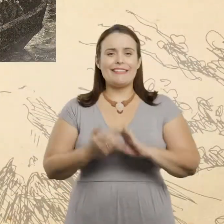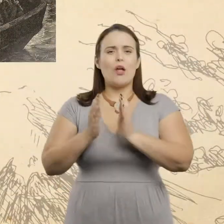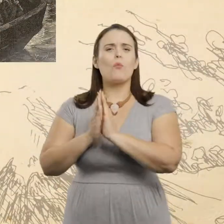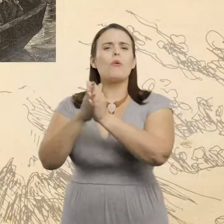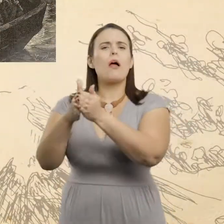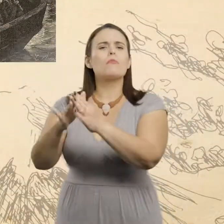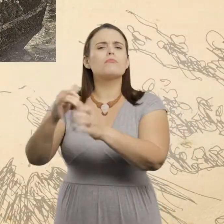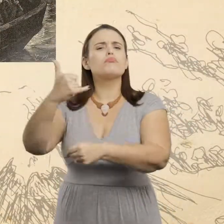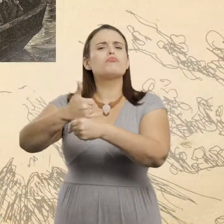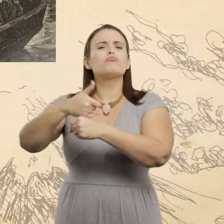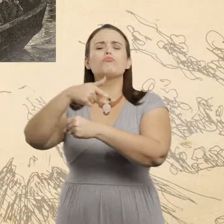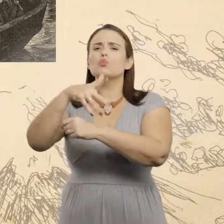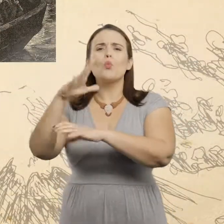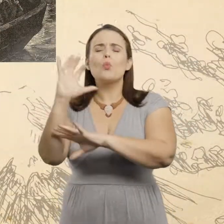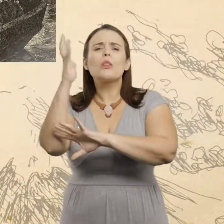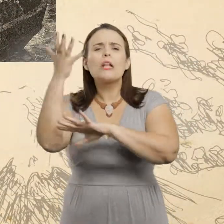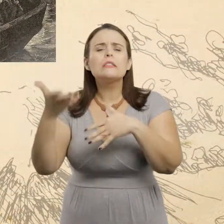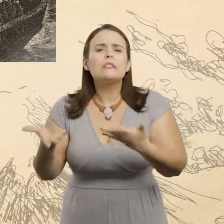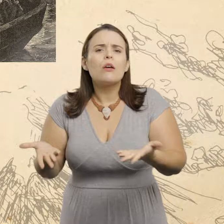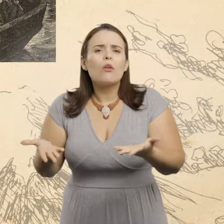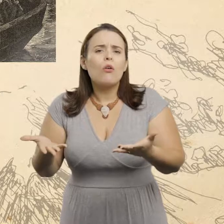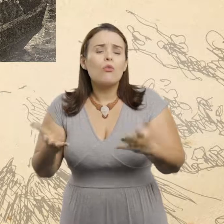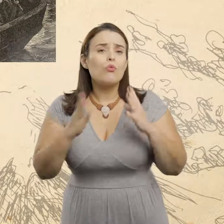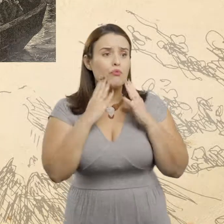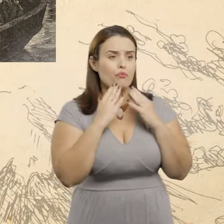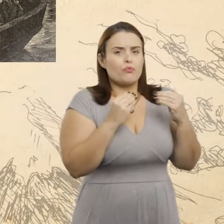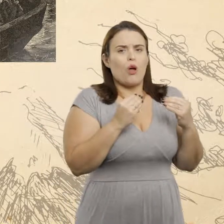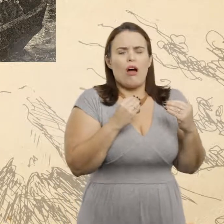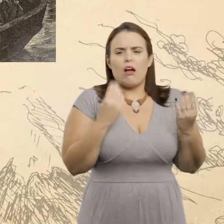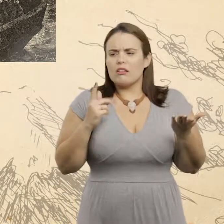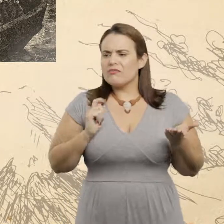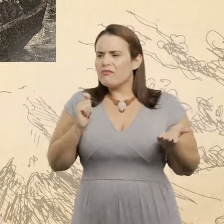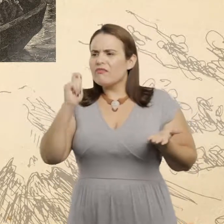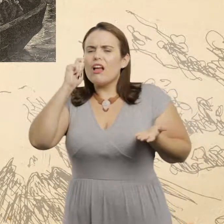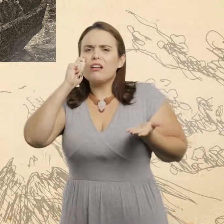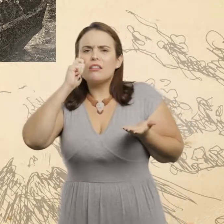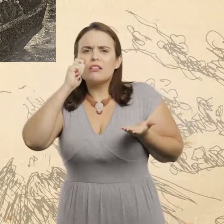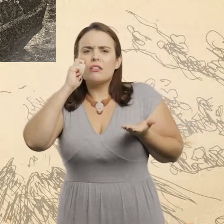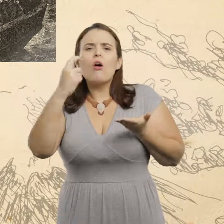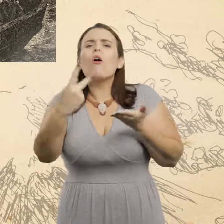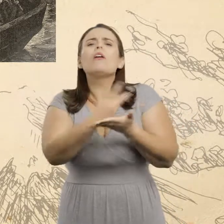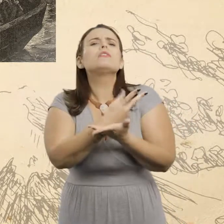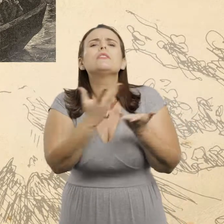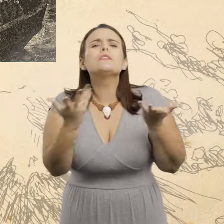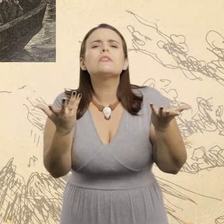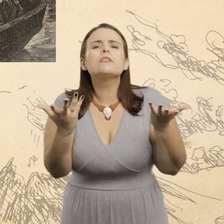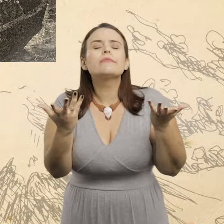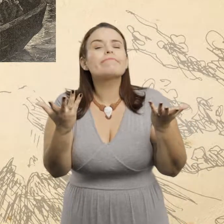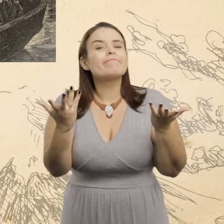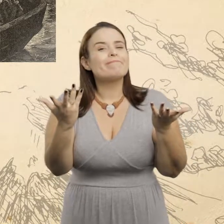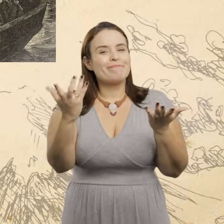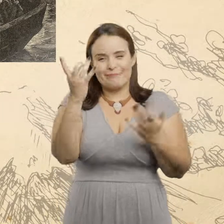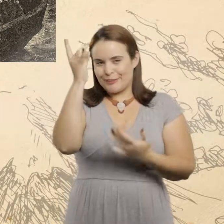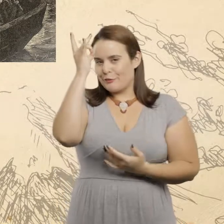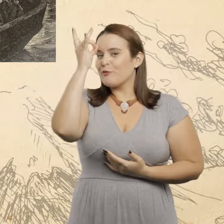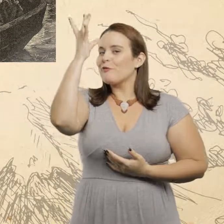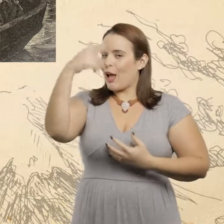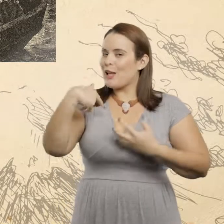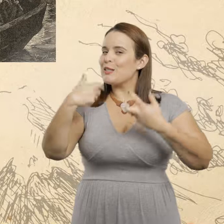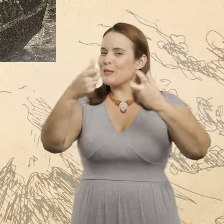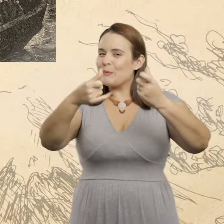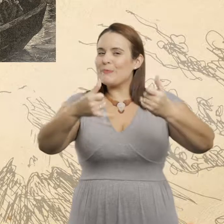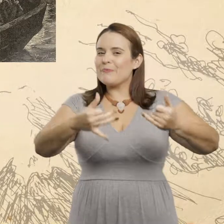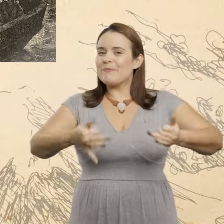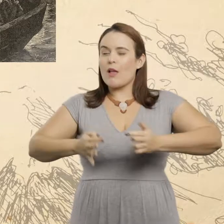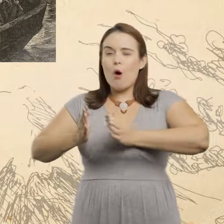O que aconteceu com o barco do capitão John Bunsby, onde estavam o Sr. Fogg e o detetive Fix, é fácil de